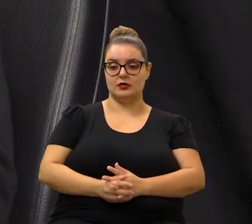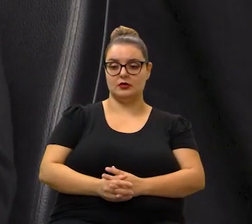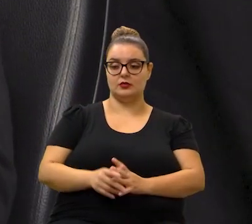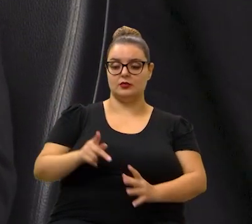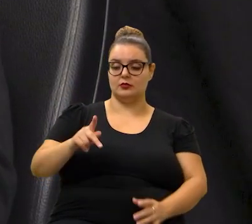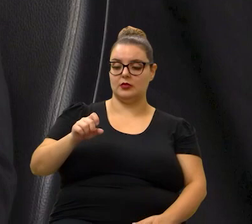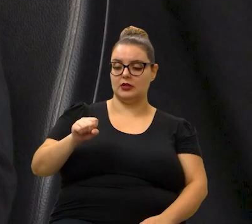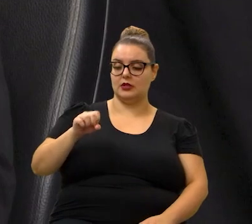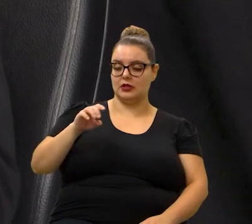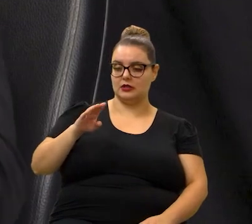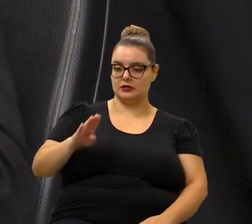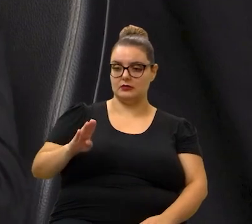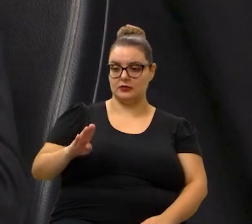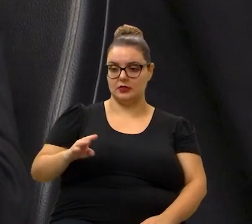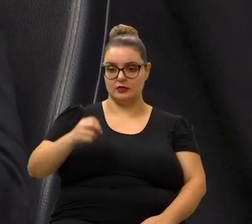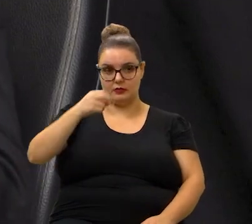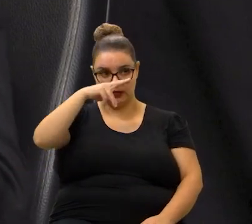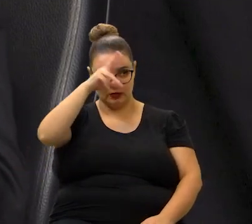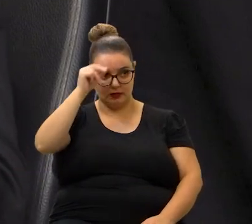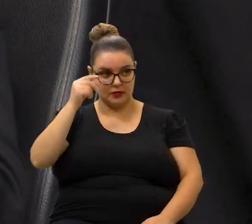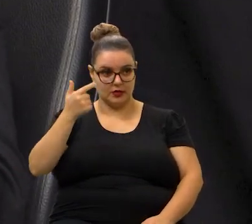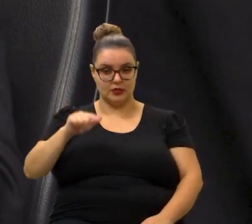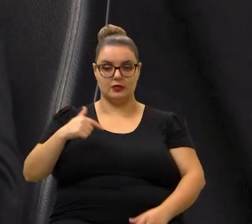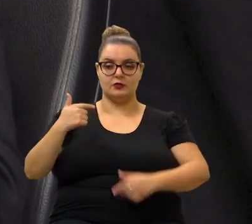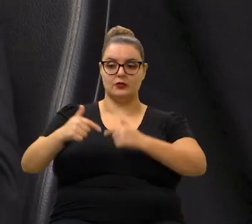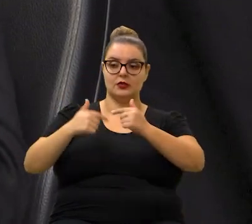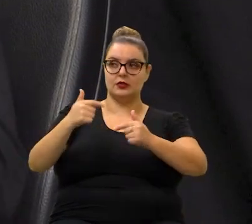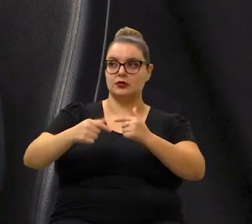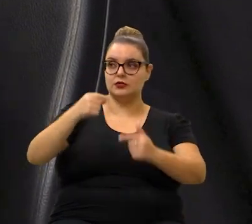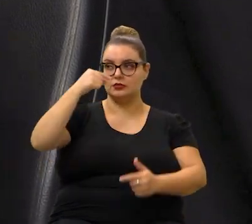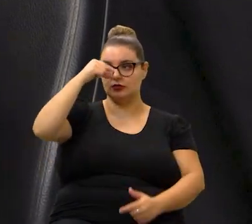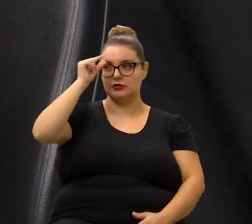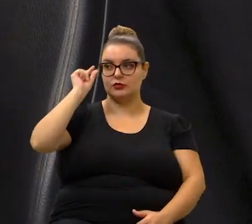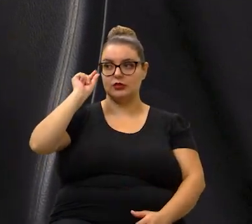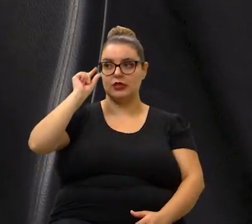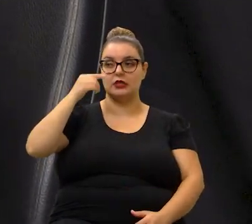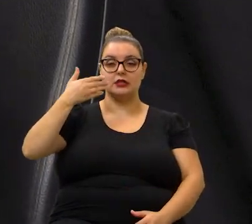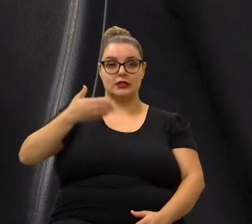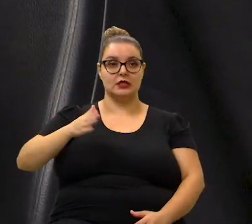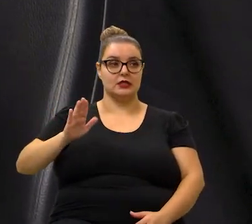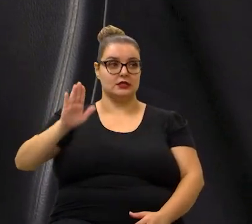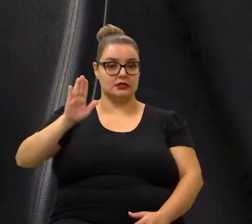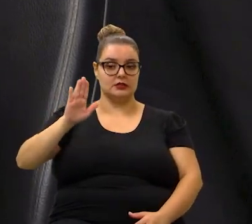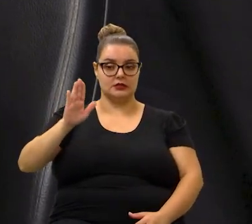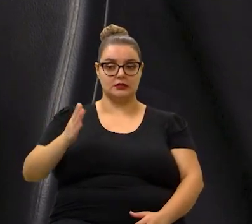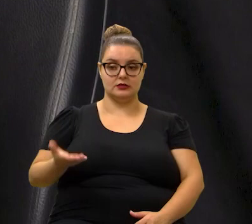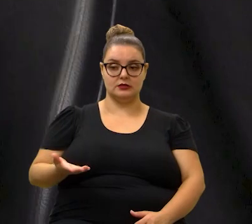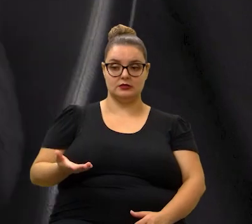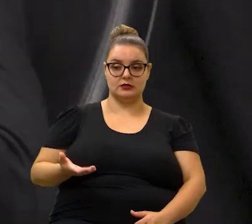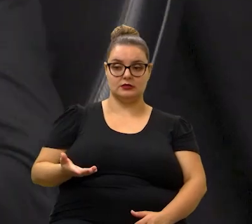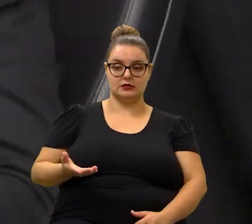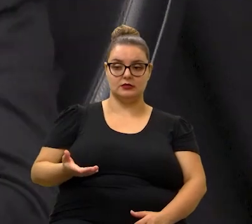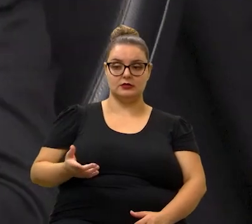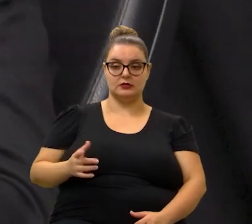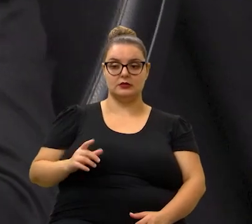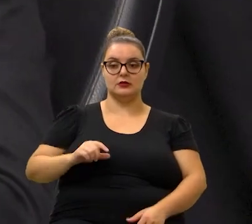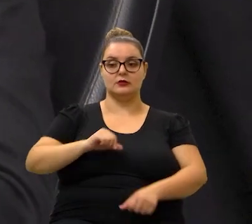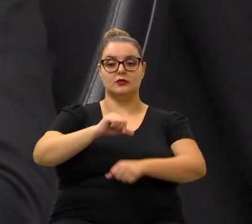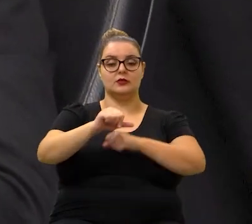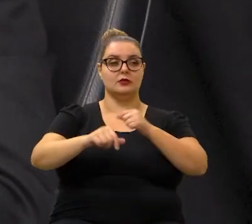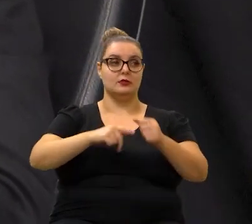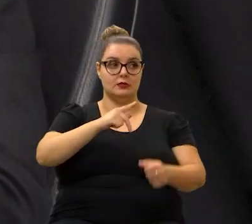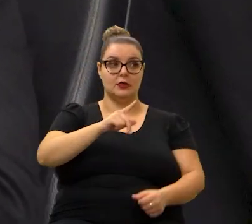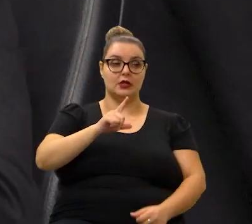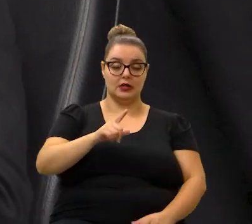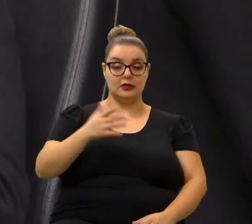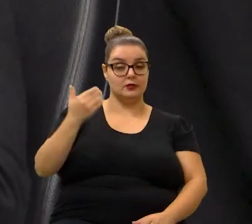PSB a prefeito para dar continuidade no trabalho do Jonas e aí esse candidato saiu inclusive saiu foi para o PL